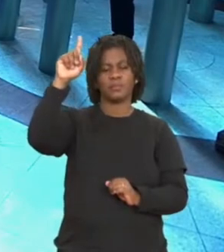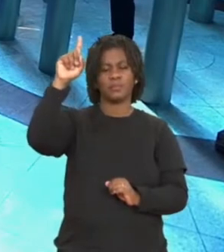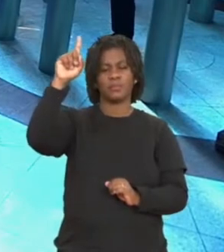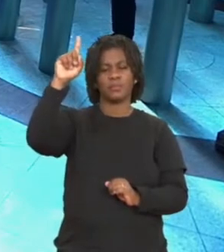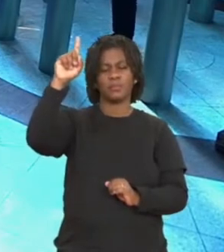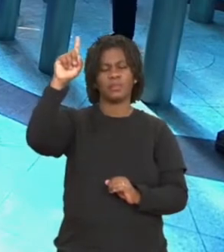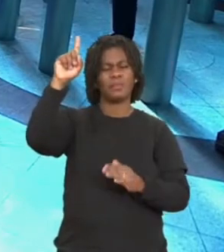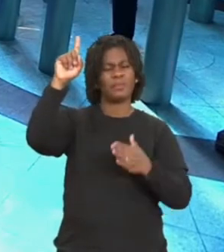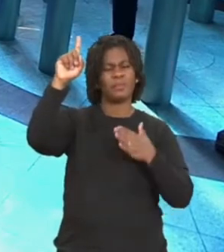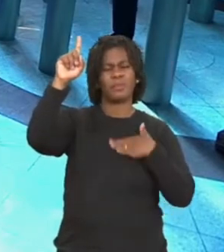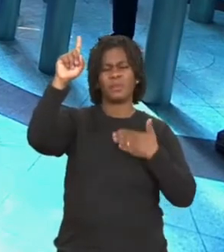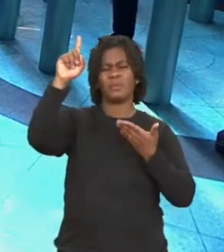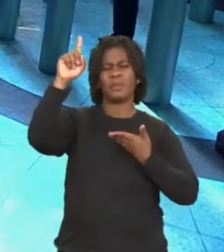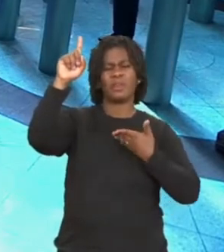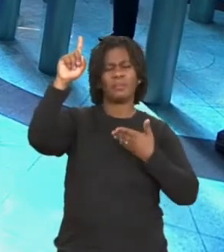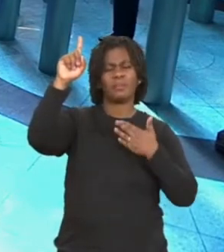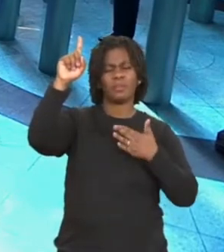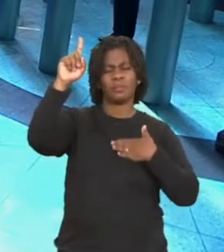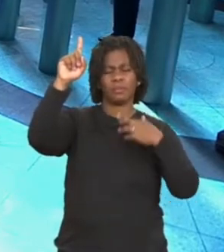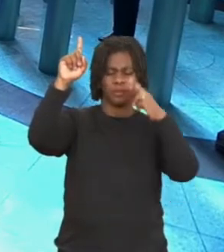meu amigo, meu Senhor,